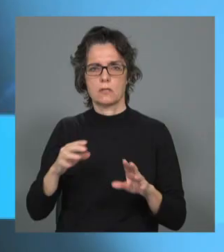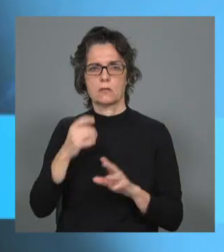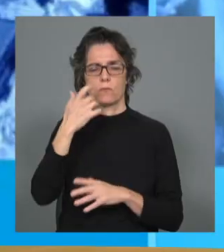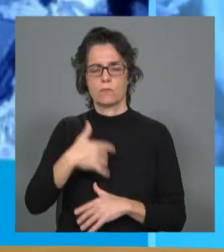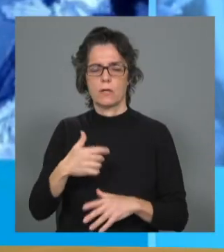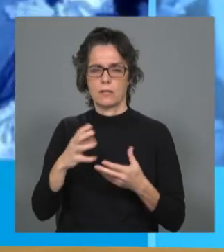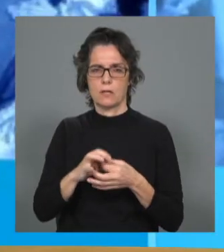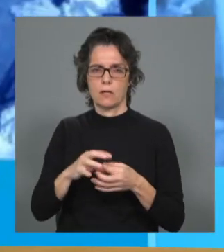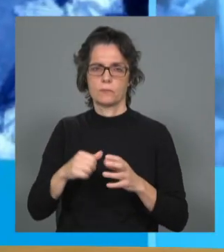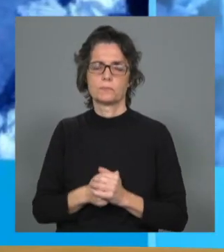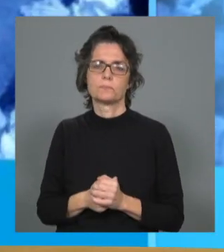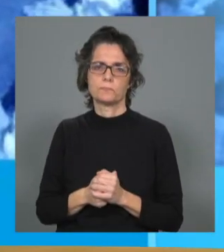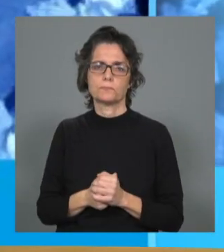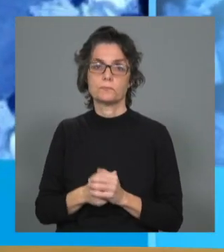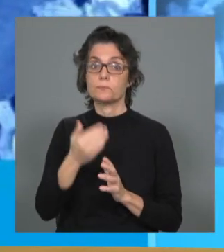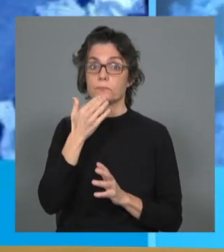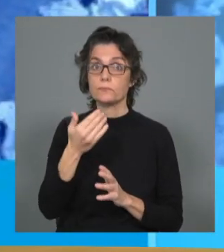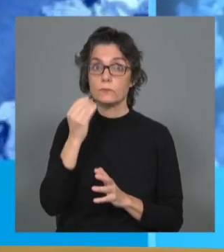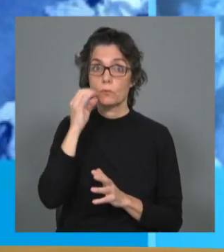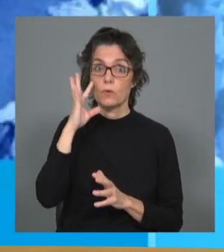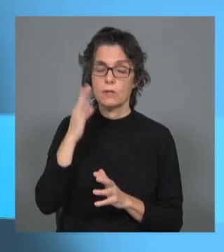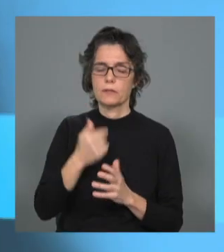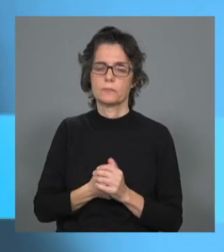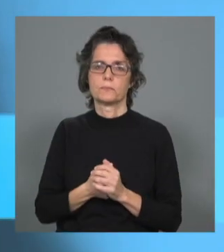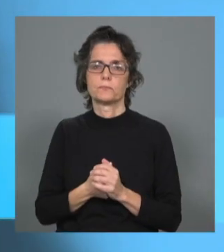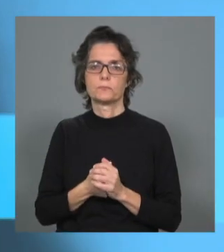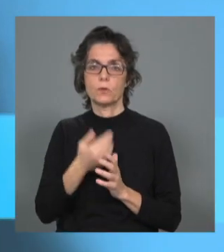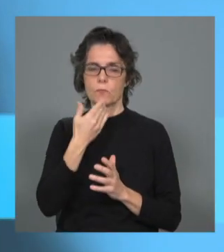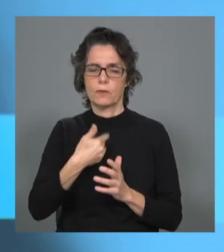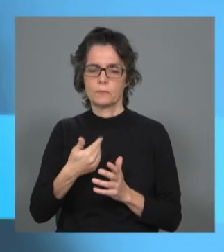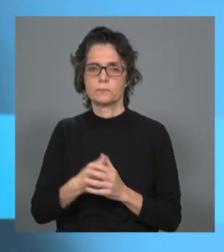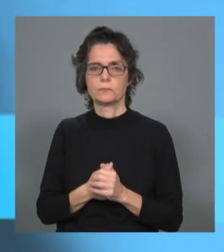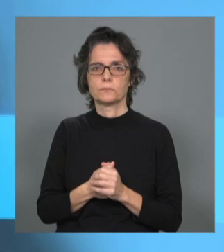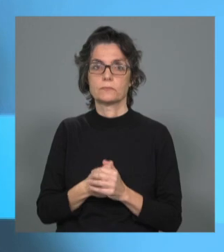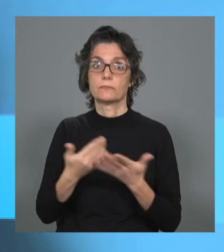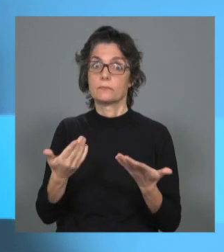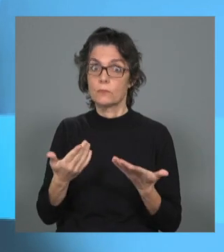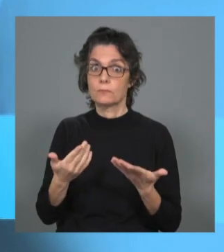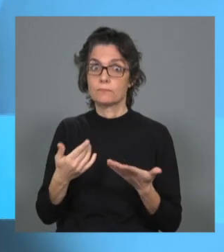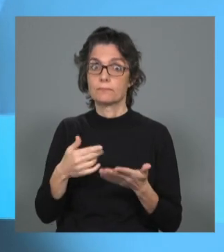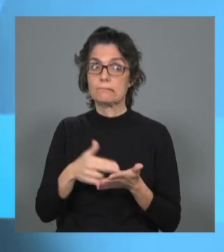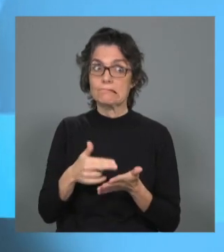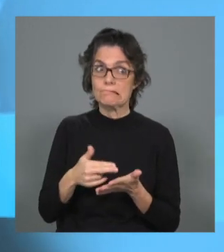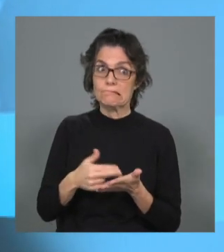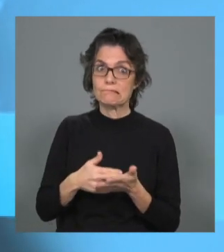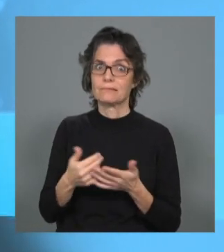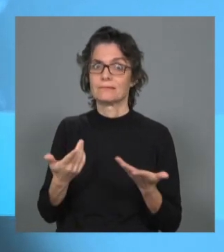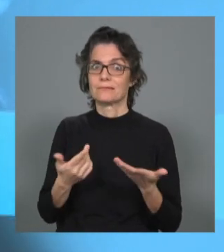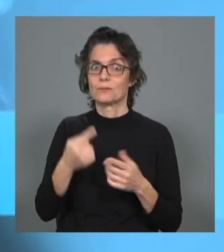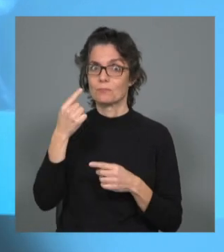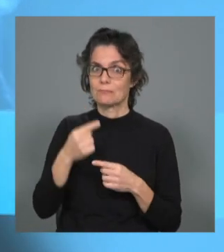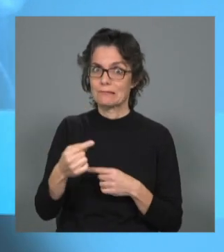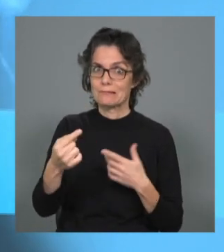por estar aqui entre nós mais uma vez. Teremos que esperar mais algumas